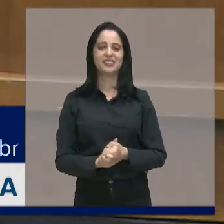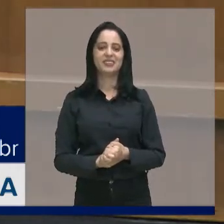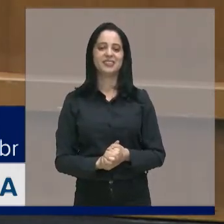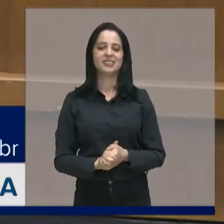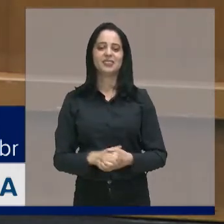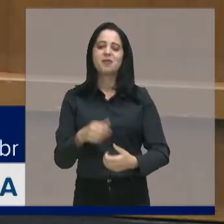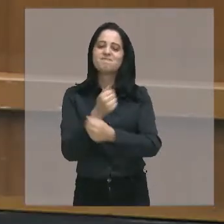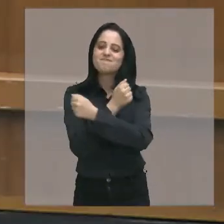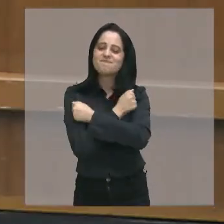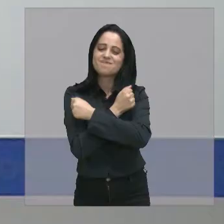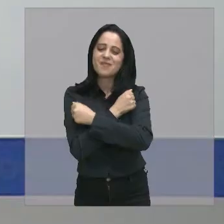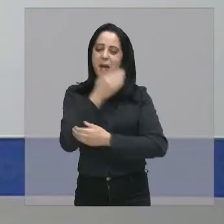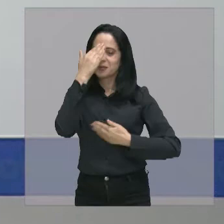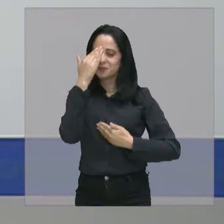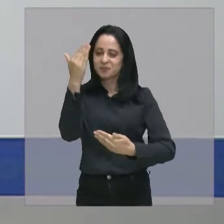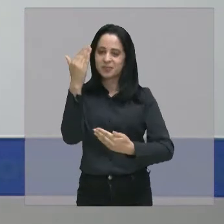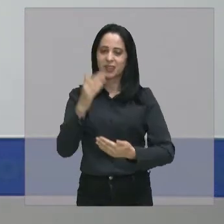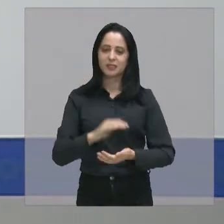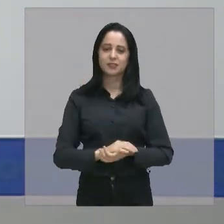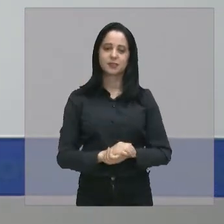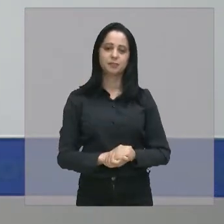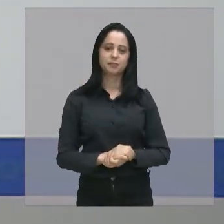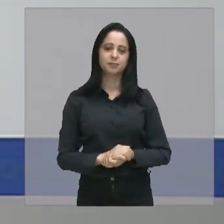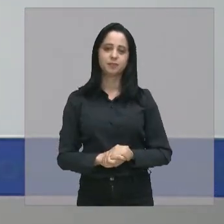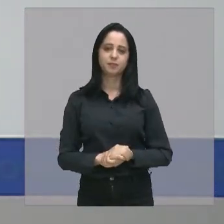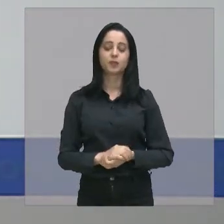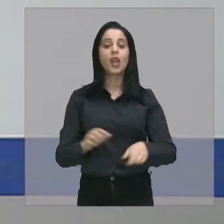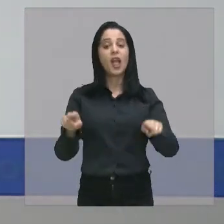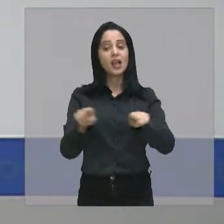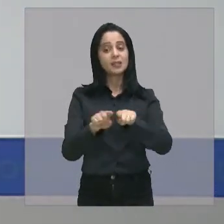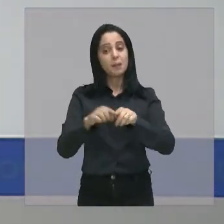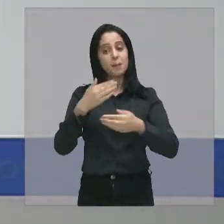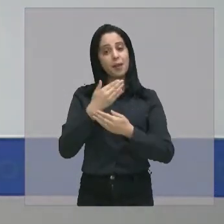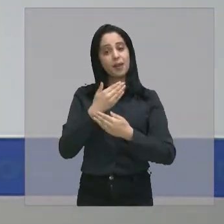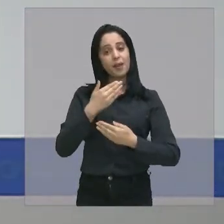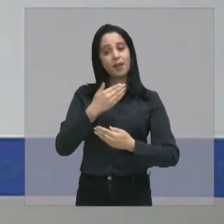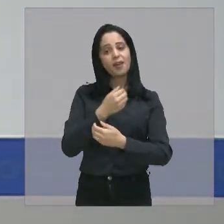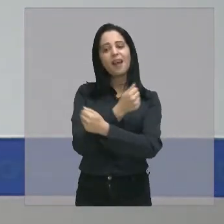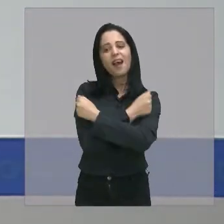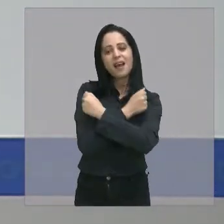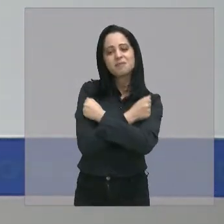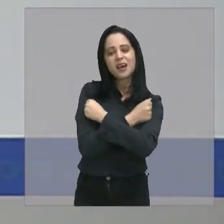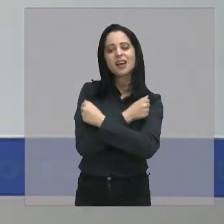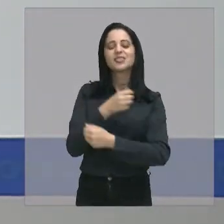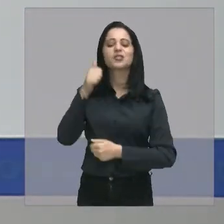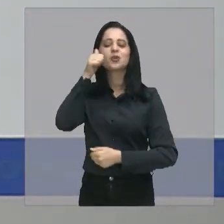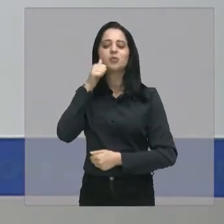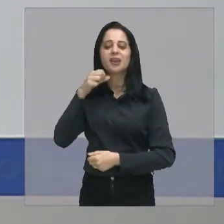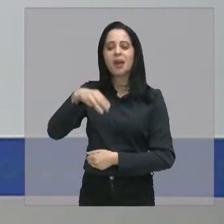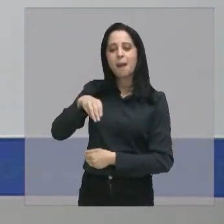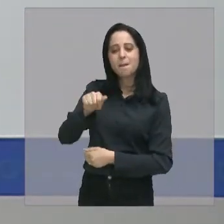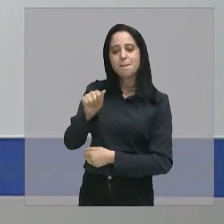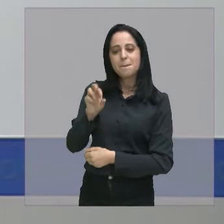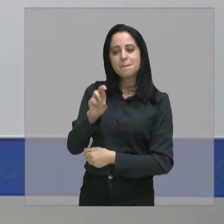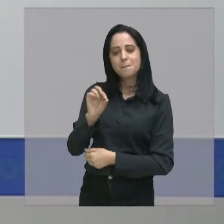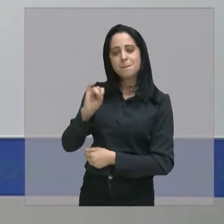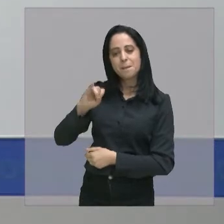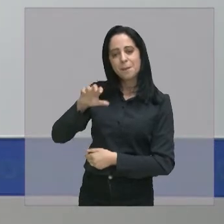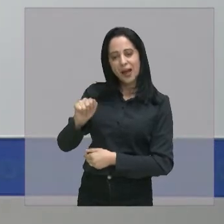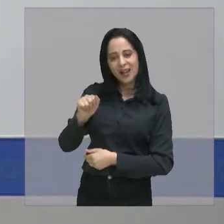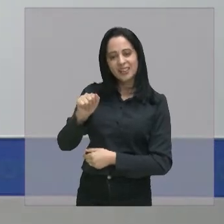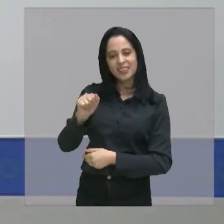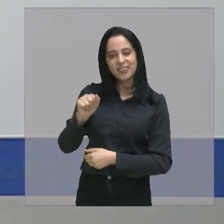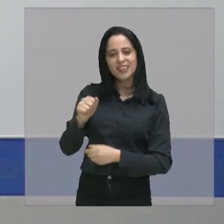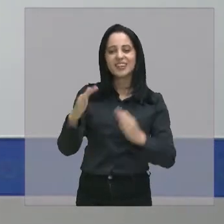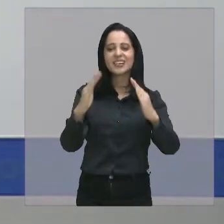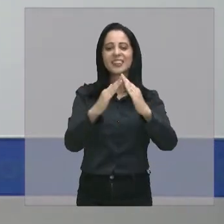Um abraço, muito obrigado. Deixa aqui mandar meu abraço também à dona Maria, então. Dona Maria Tereza da Silva, que está nos assistindo.